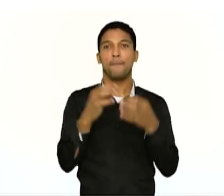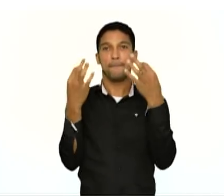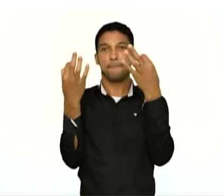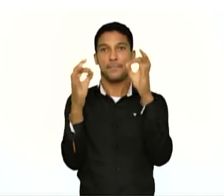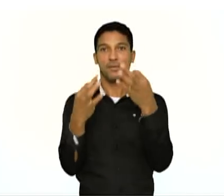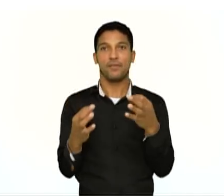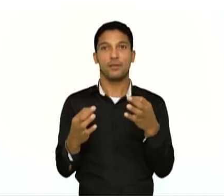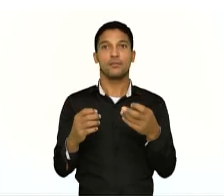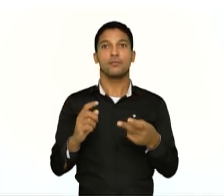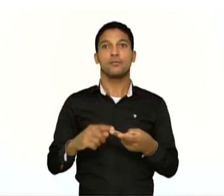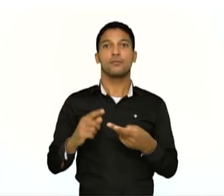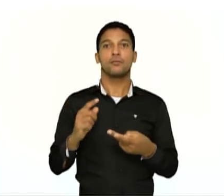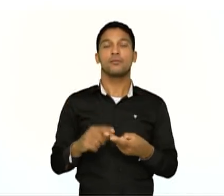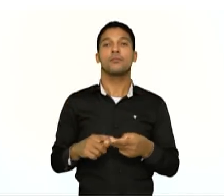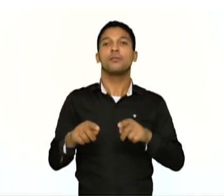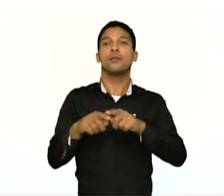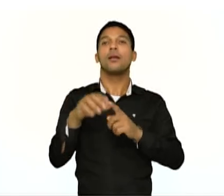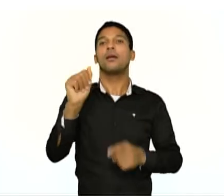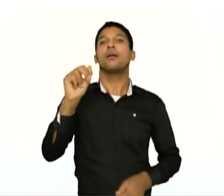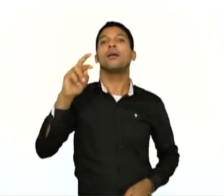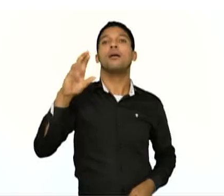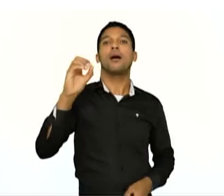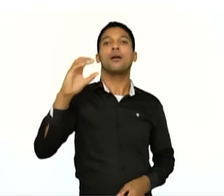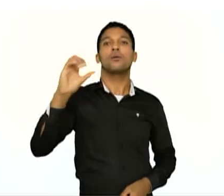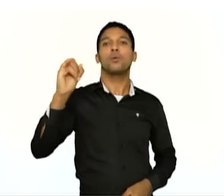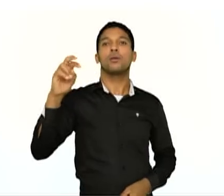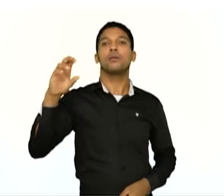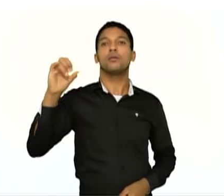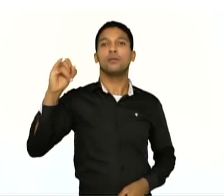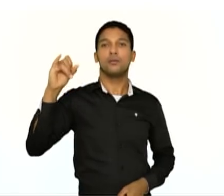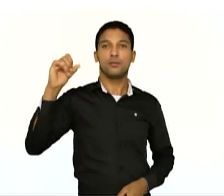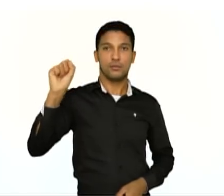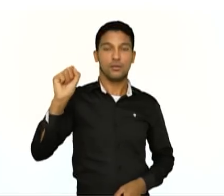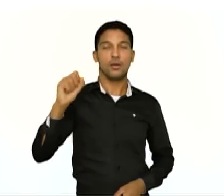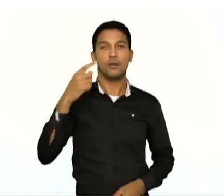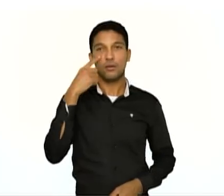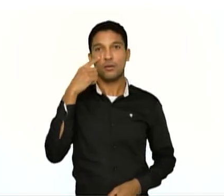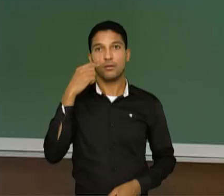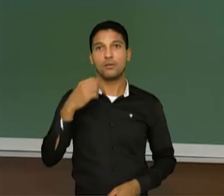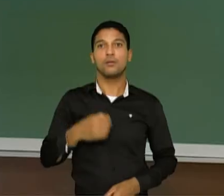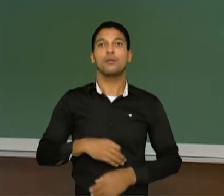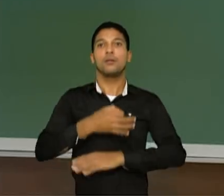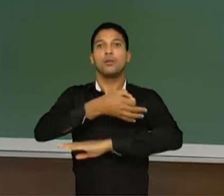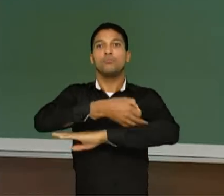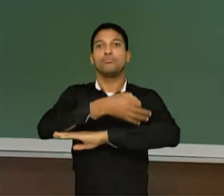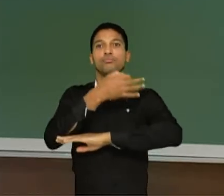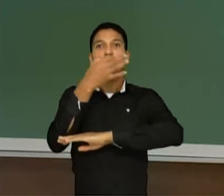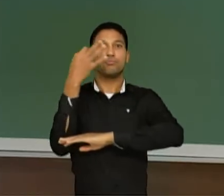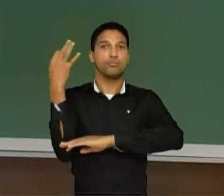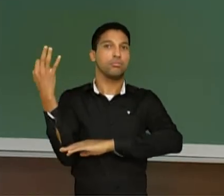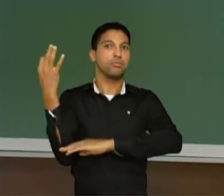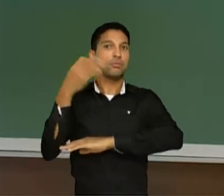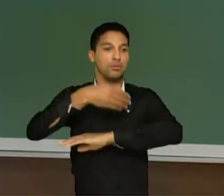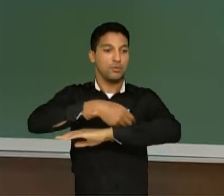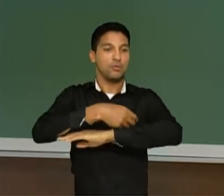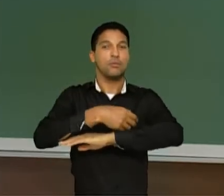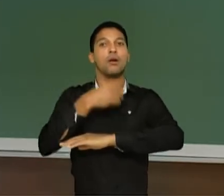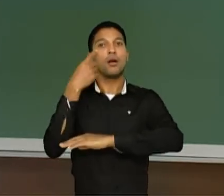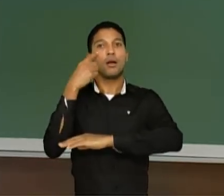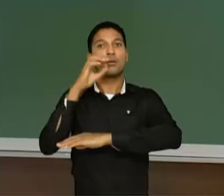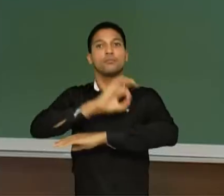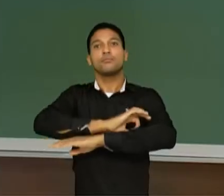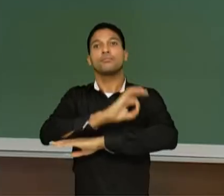cachorro-quente, cavalo marinho, couve-flor e guarda-roupa, né? Entre tantas outras palavras que são derivações compostas por